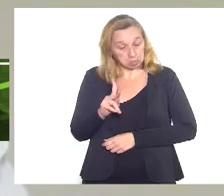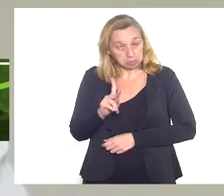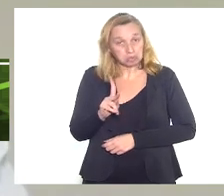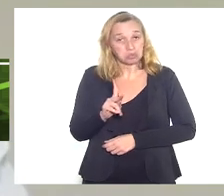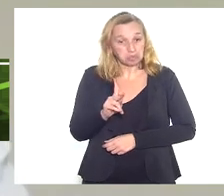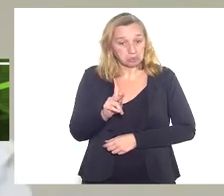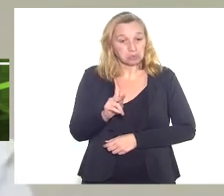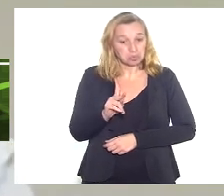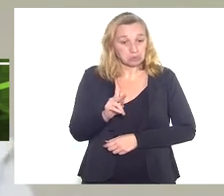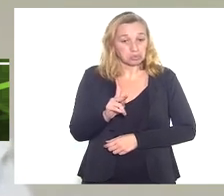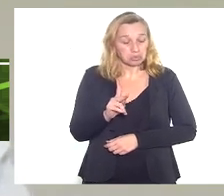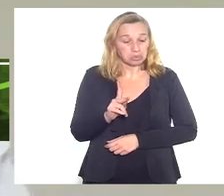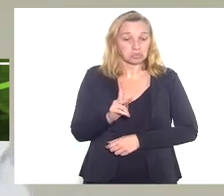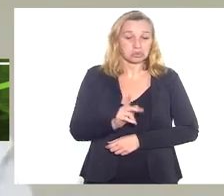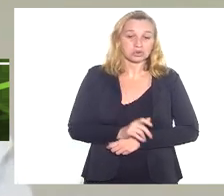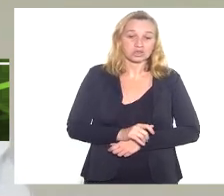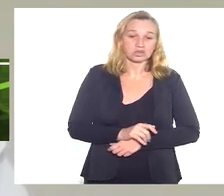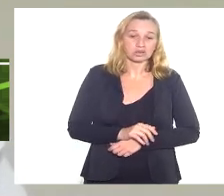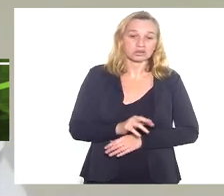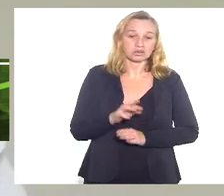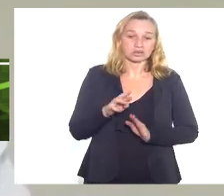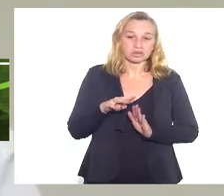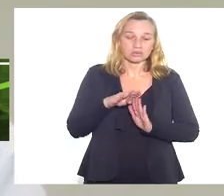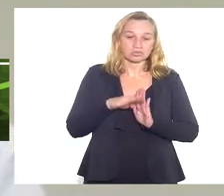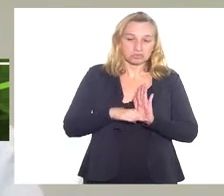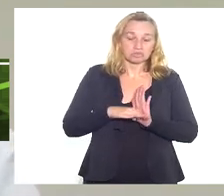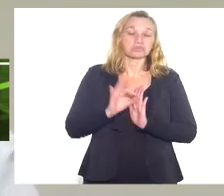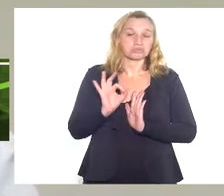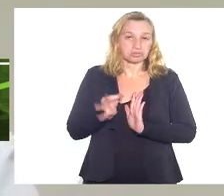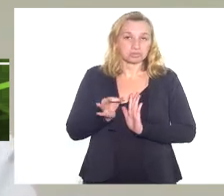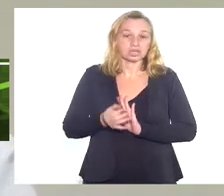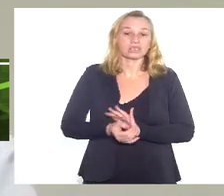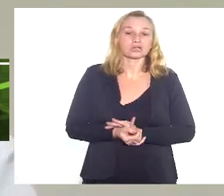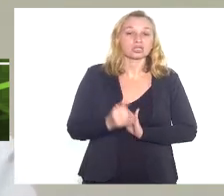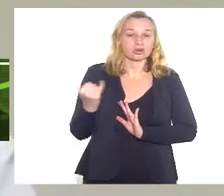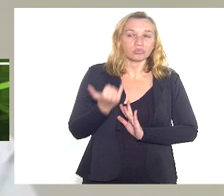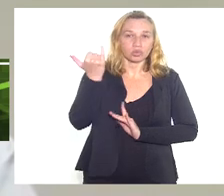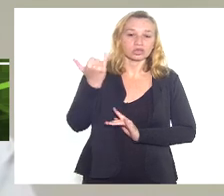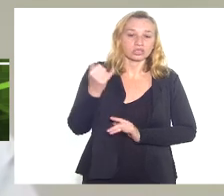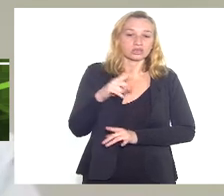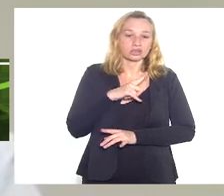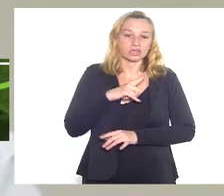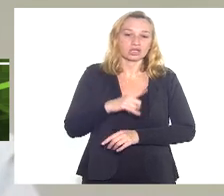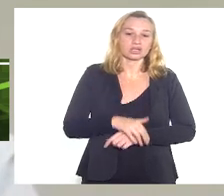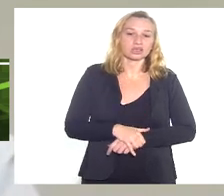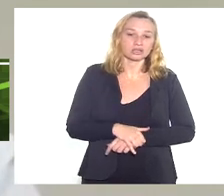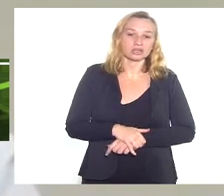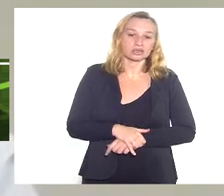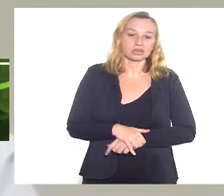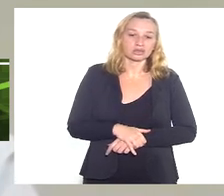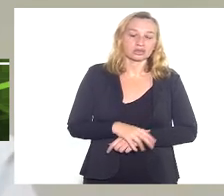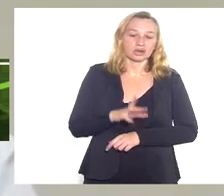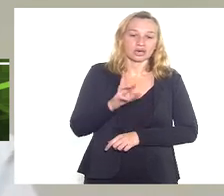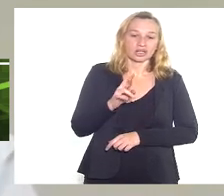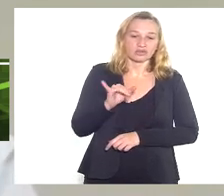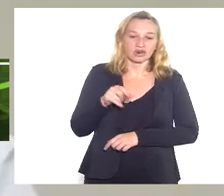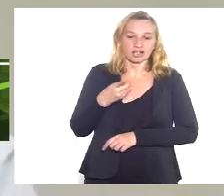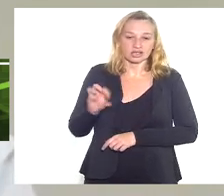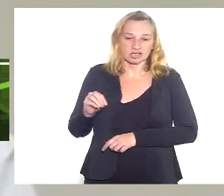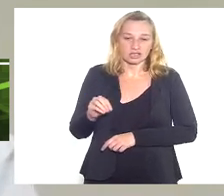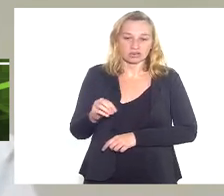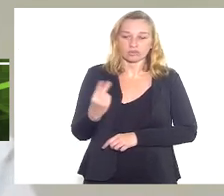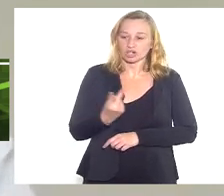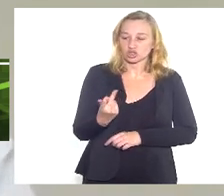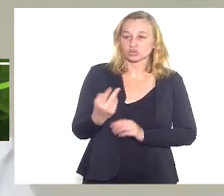uma consolidação de tese que a gente está tendo e é importante ter essa ratificação, pelo menos pelas